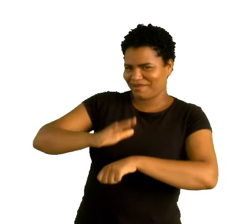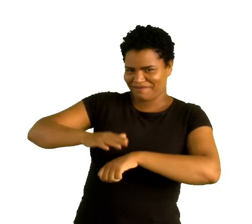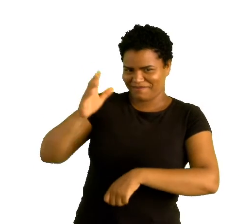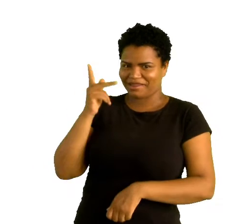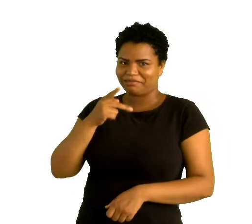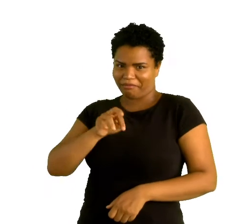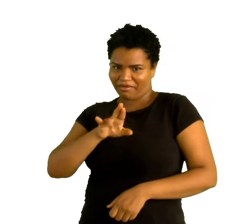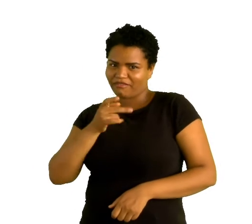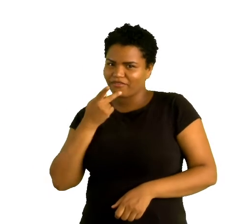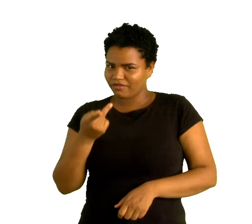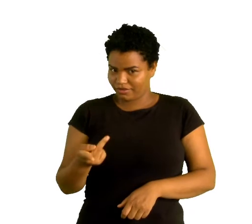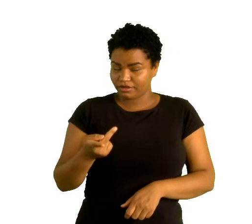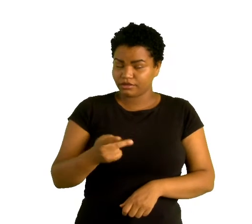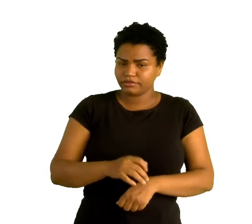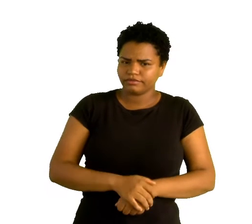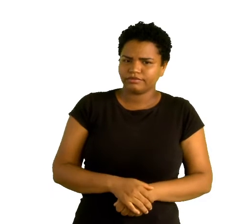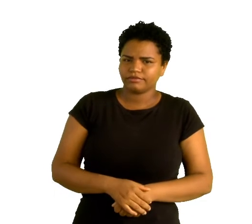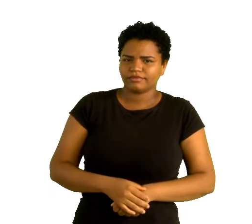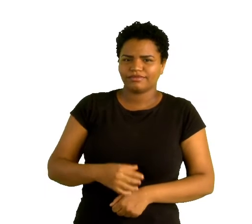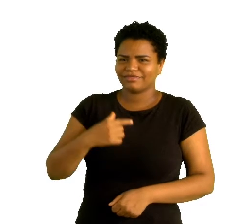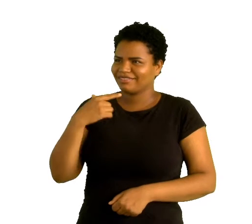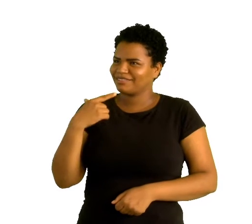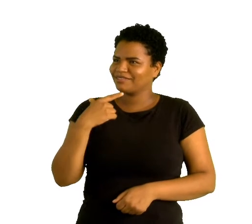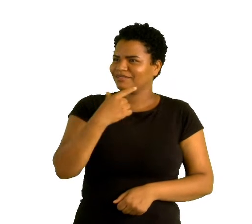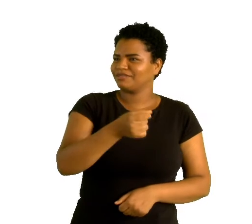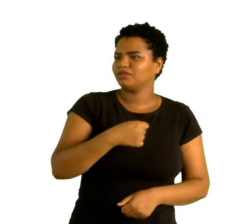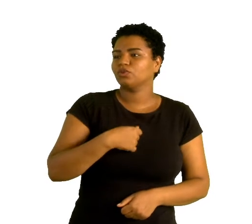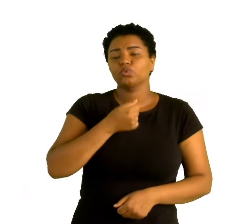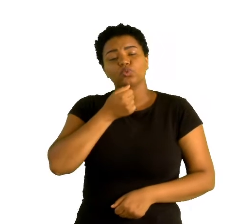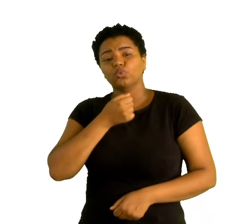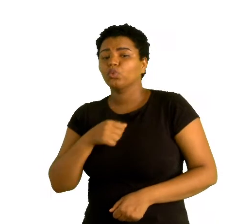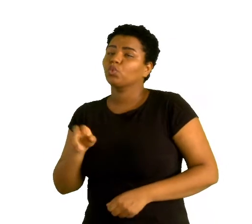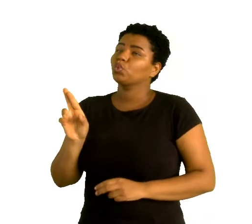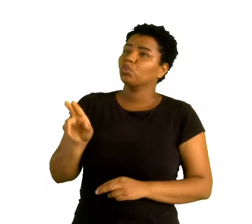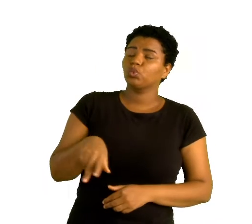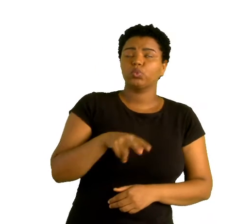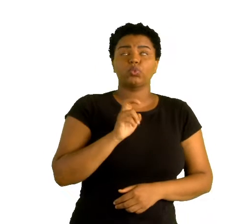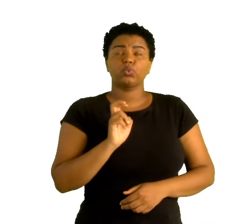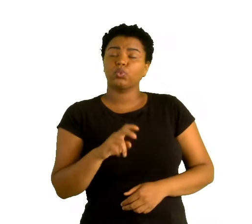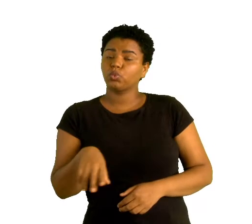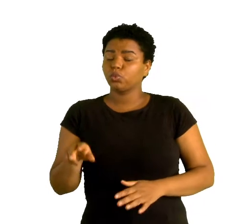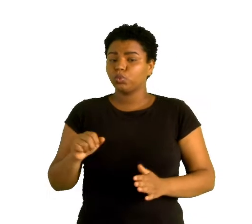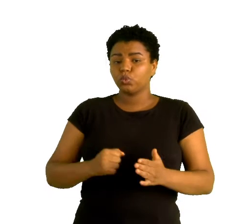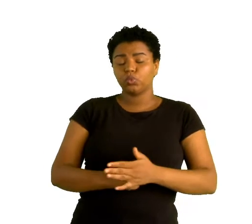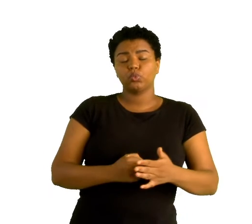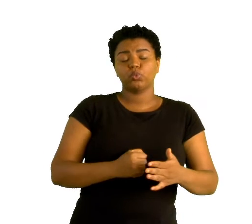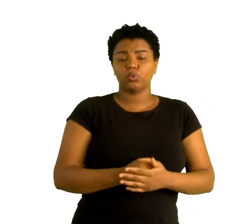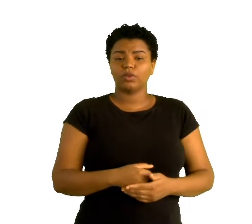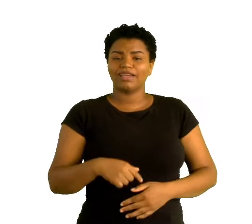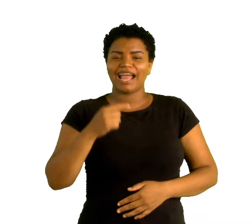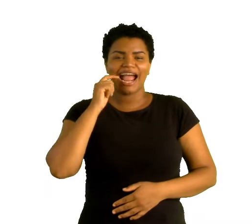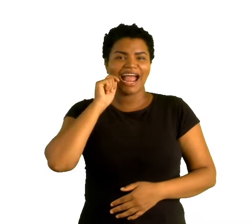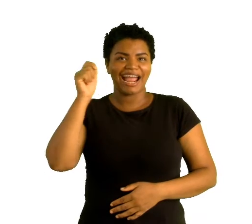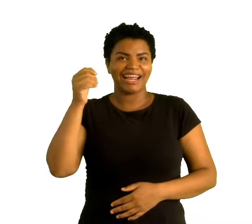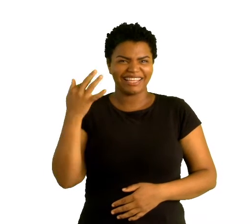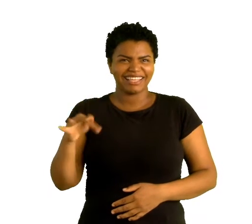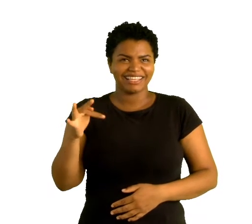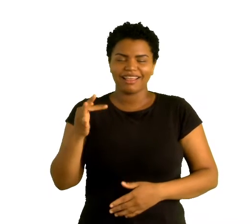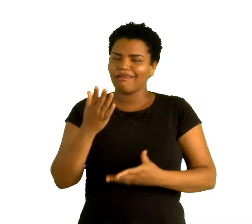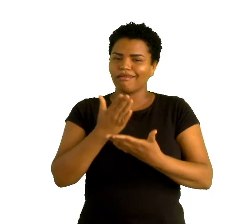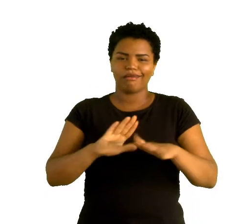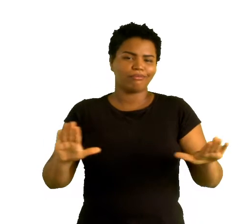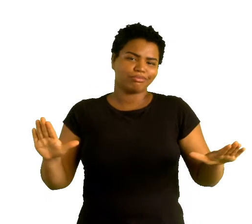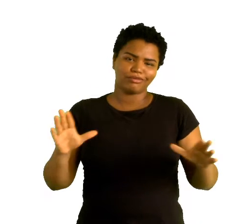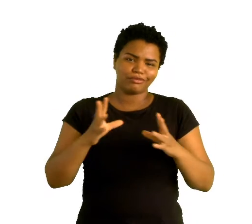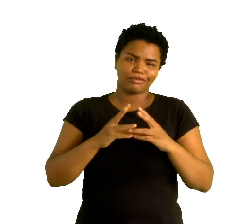Malas Artes, e foi embora assobiando, com a barriga cheia e livre do dente que tanto o